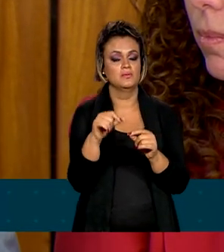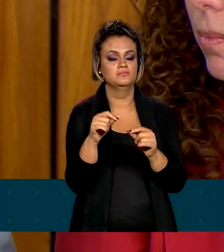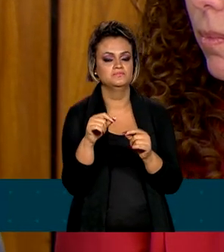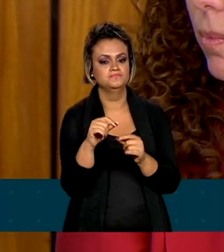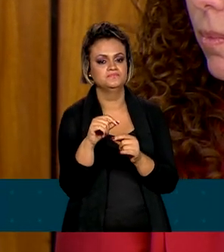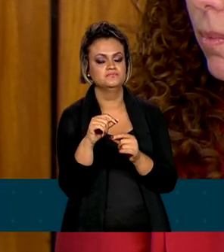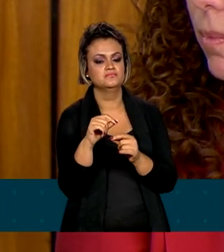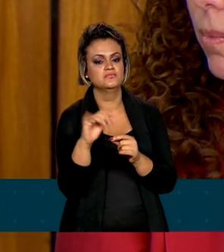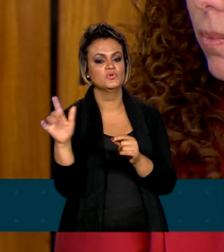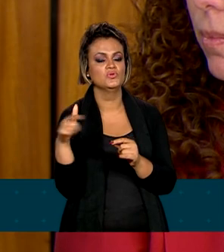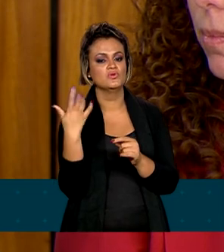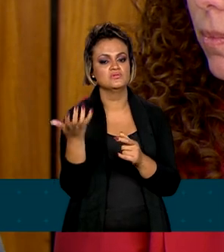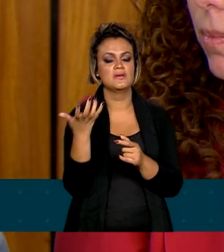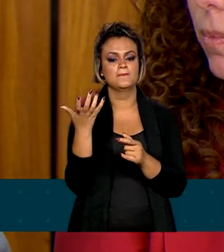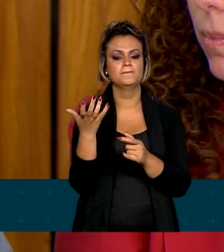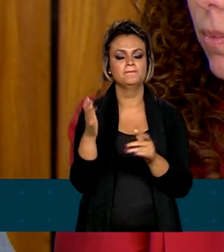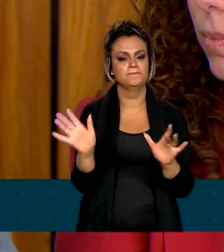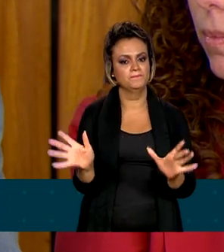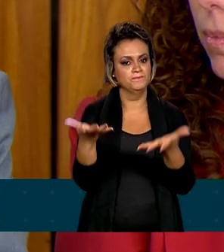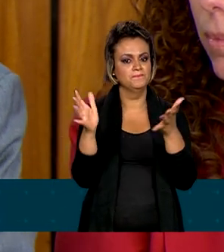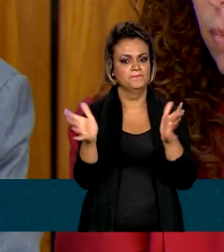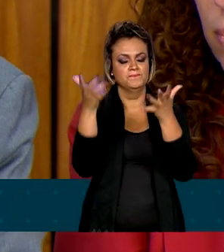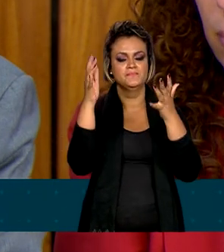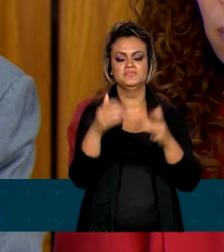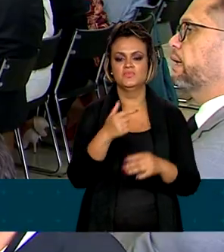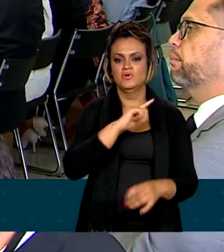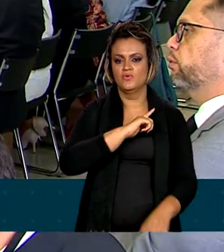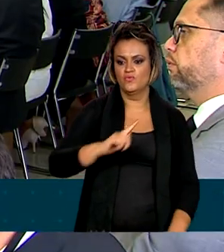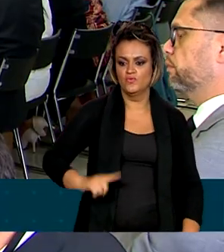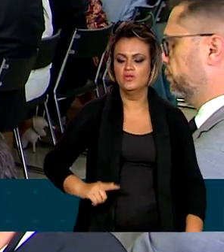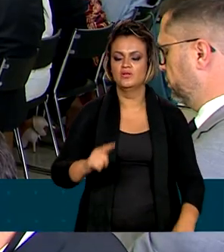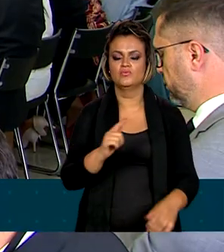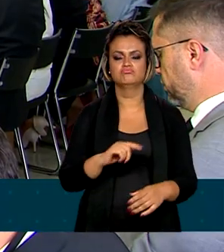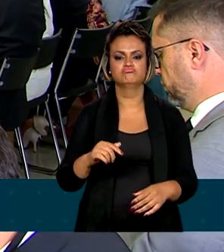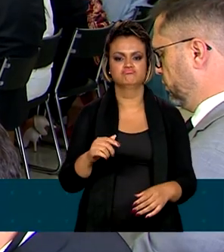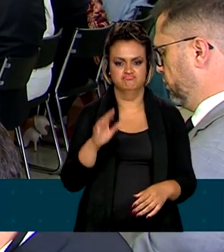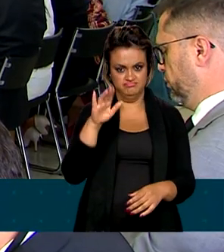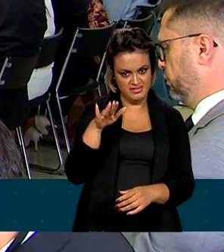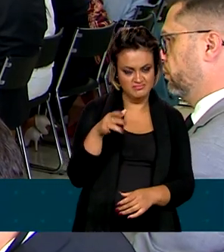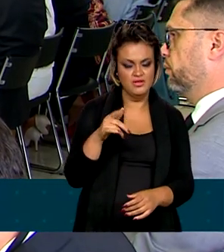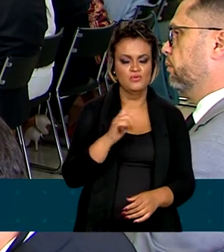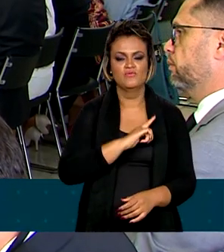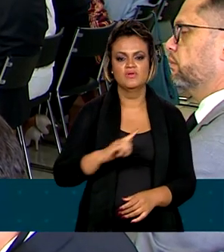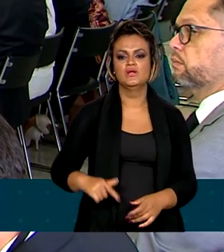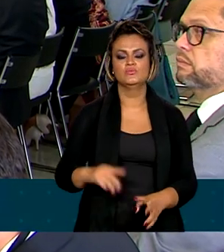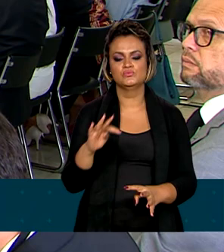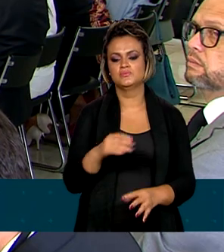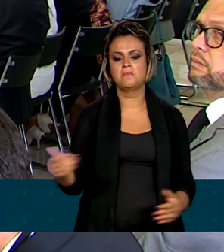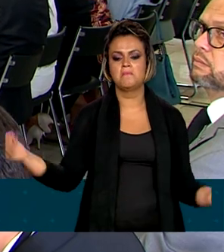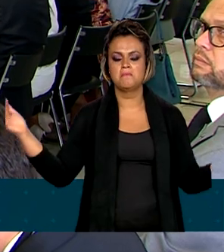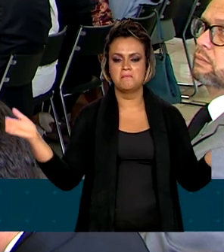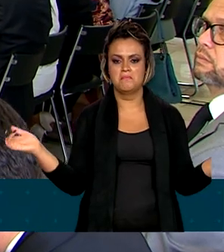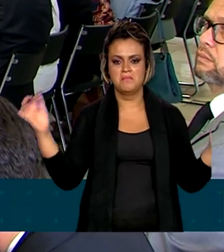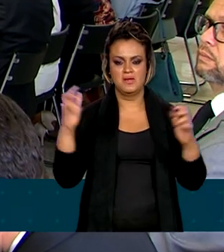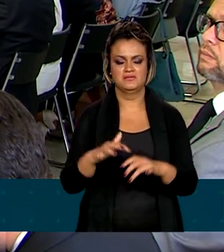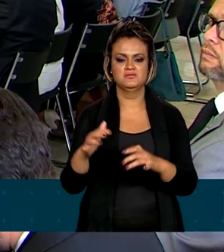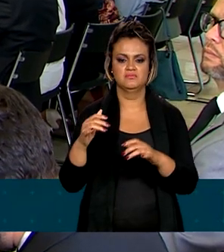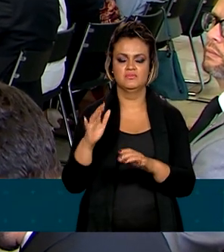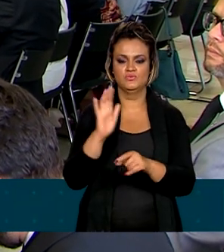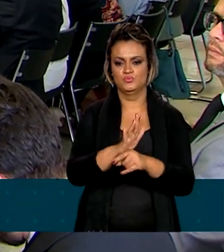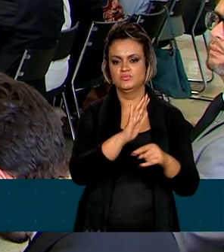nós queremos também estimular que os governadores, presidente, participem desse esforço de